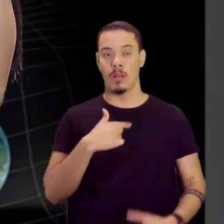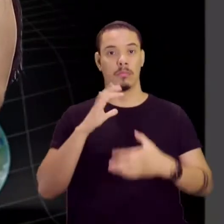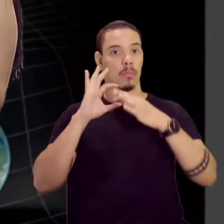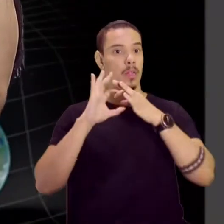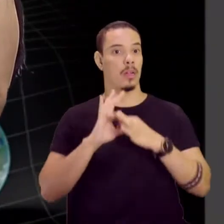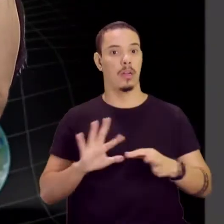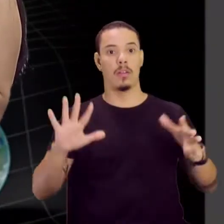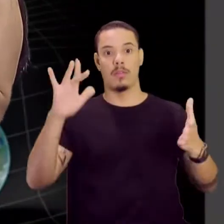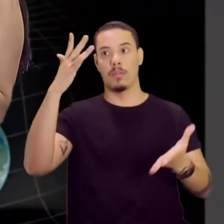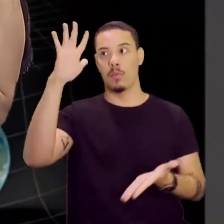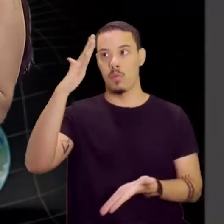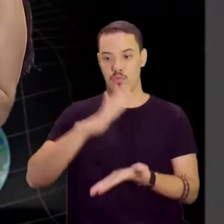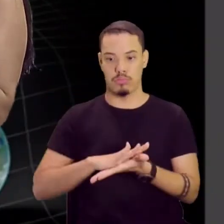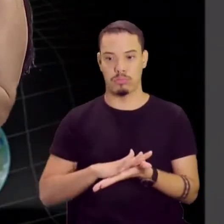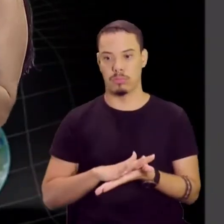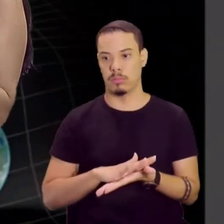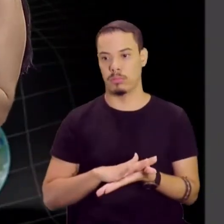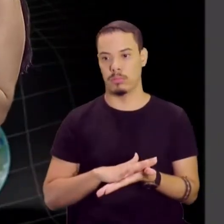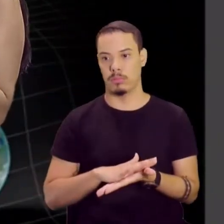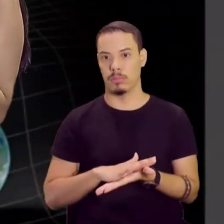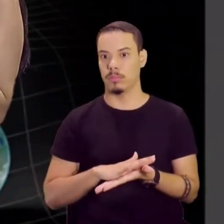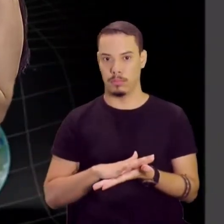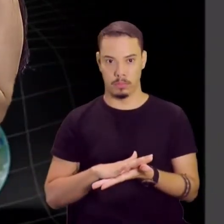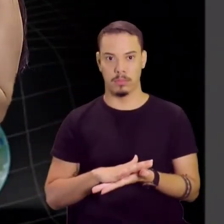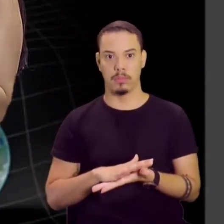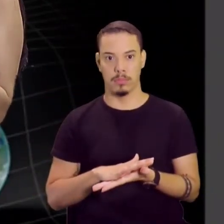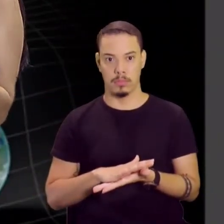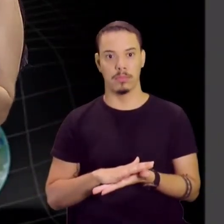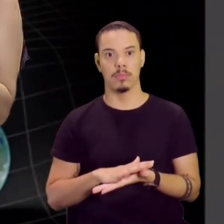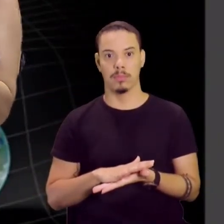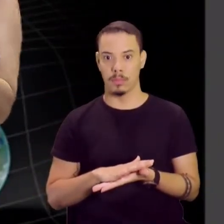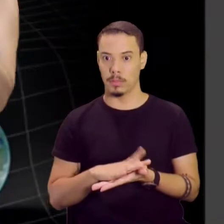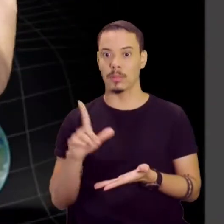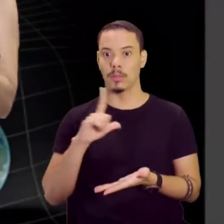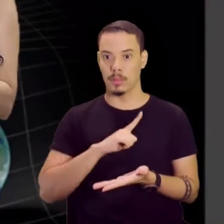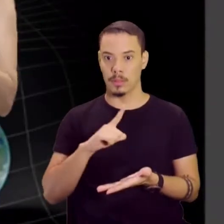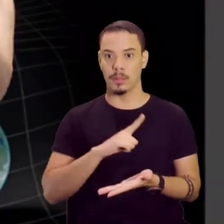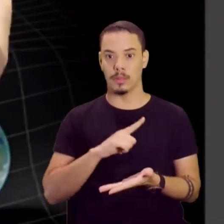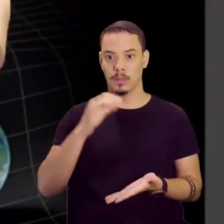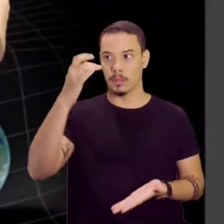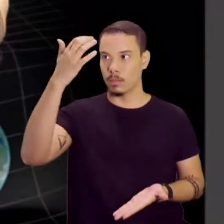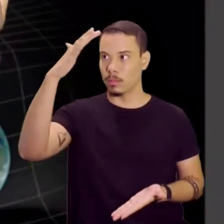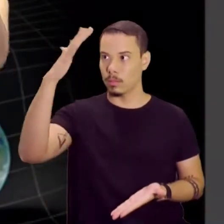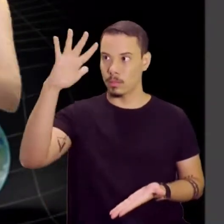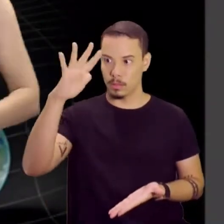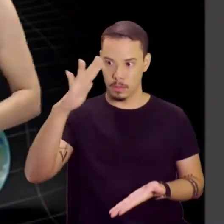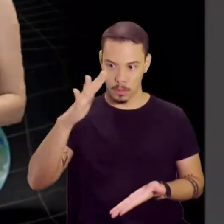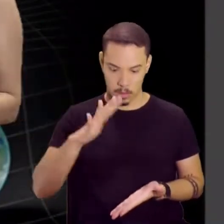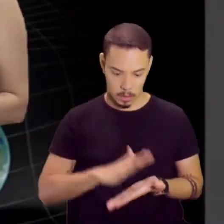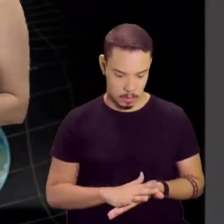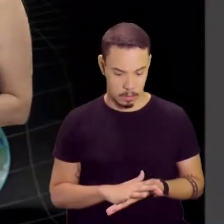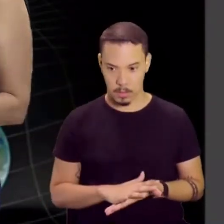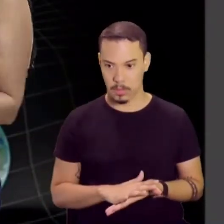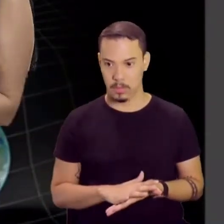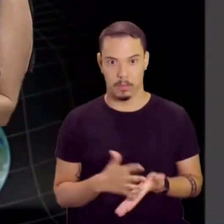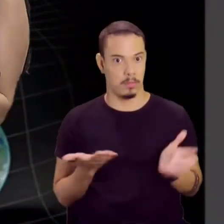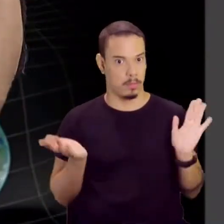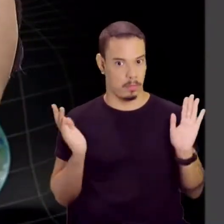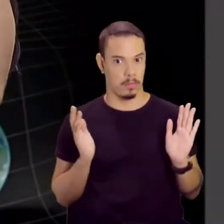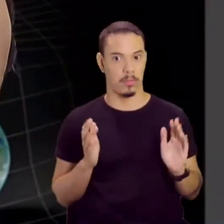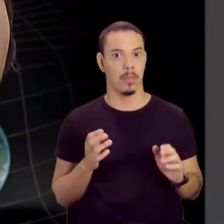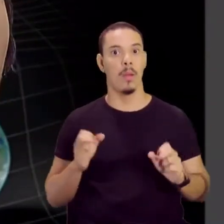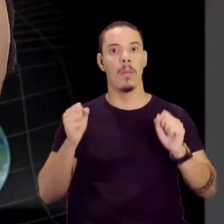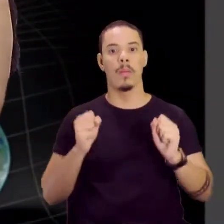livre. Certo? Isso, pelo menos que teve uma queda, eu tenho certeza. E vertical, né? Se ele cai nessa direção aqui, é vertical. Eu posso